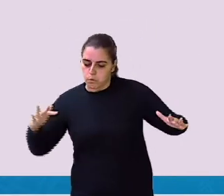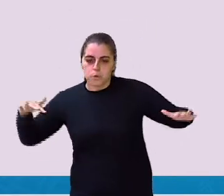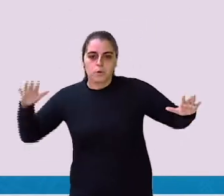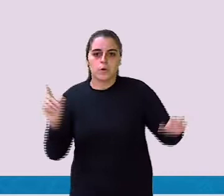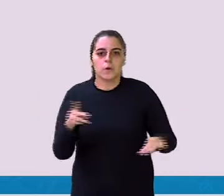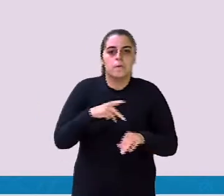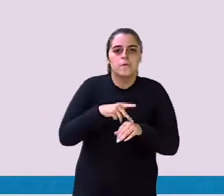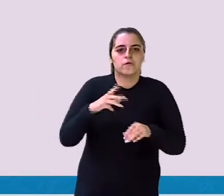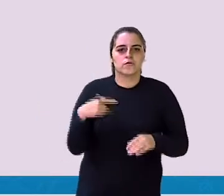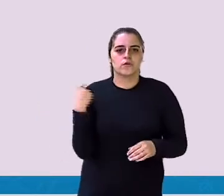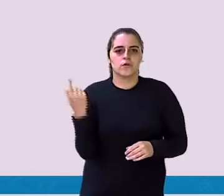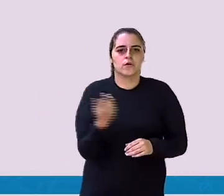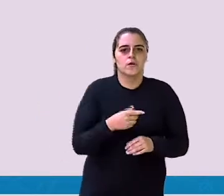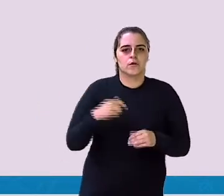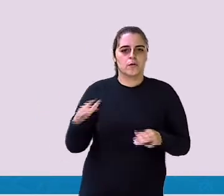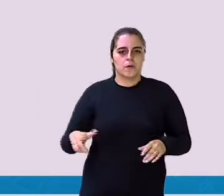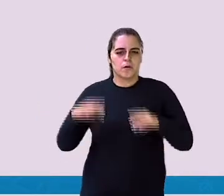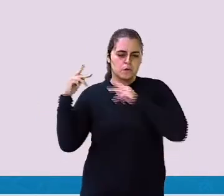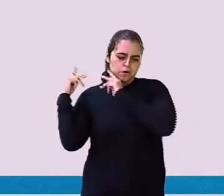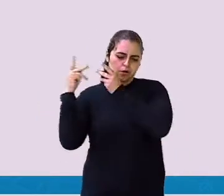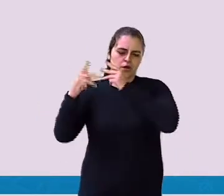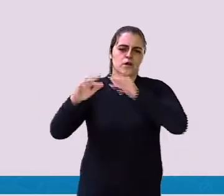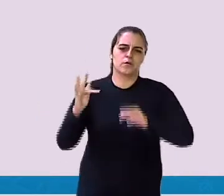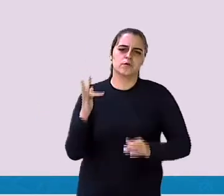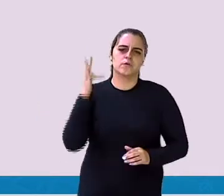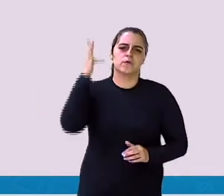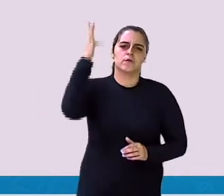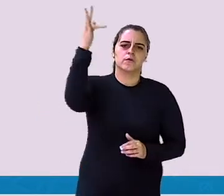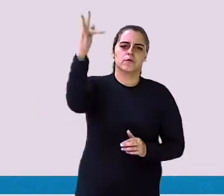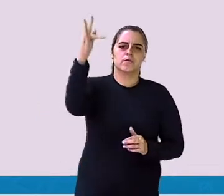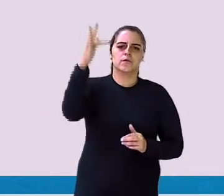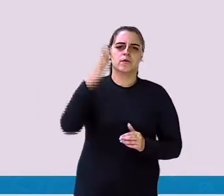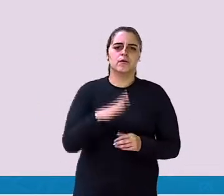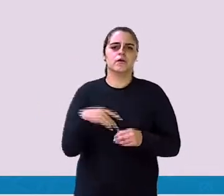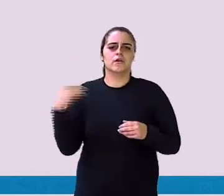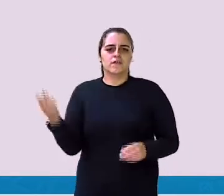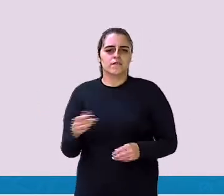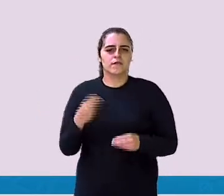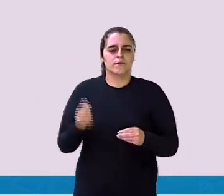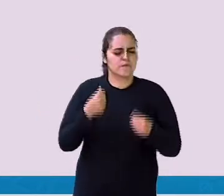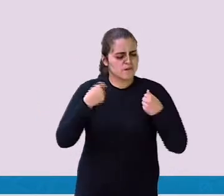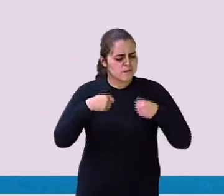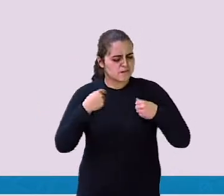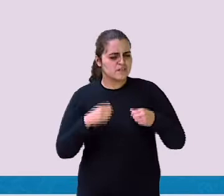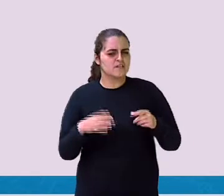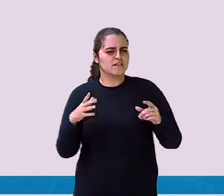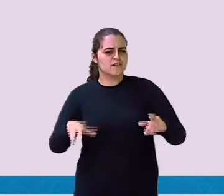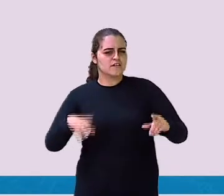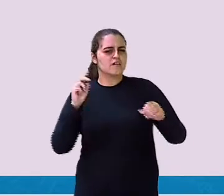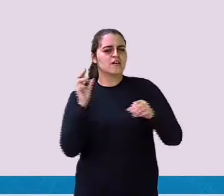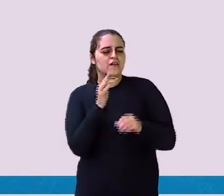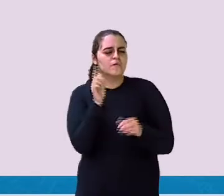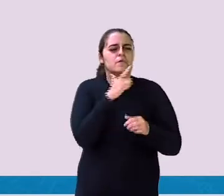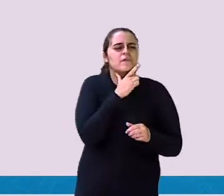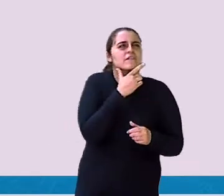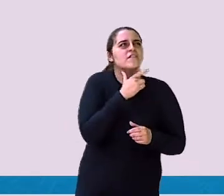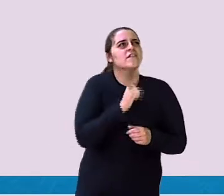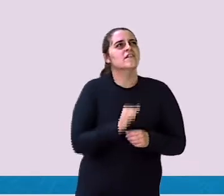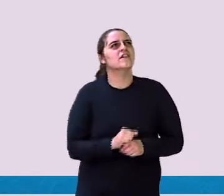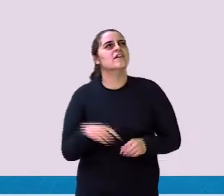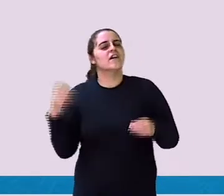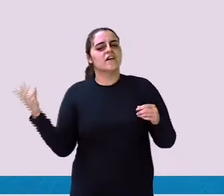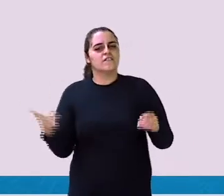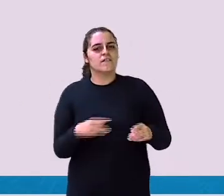mar Somos os herdeiros do futuro E pra esse futuro ser feliz